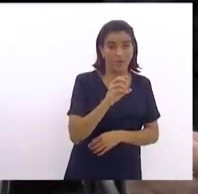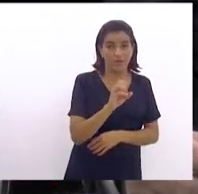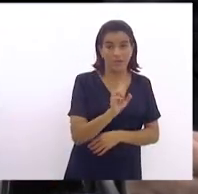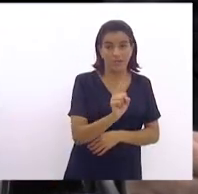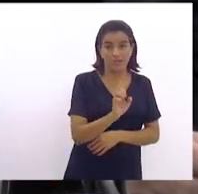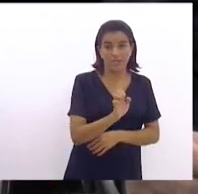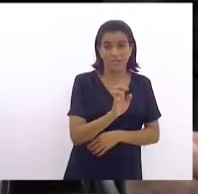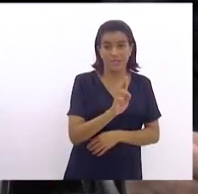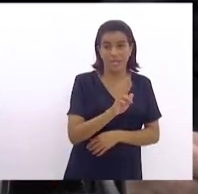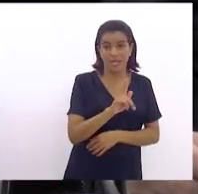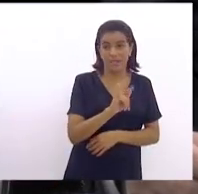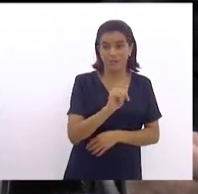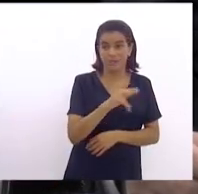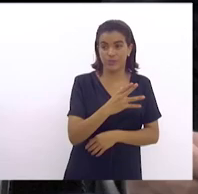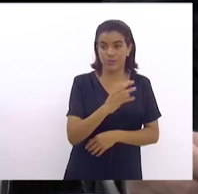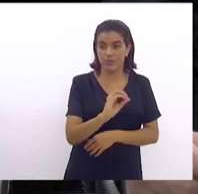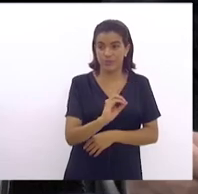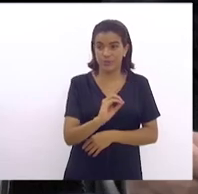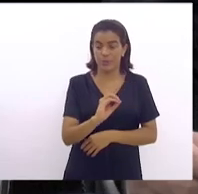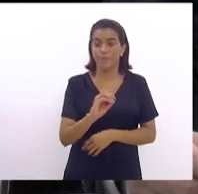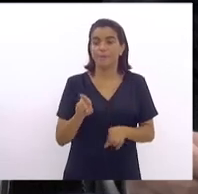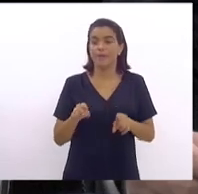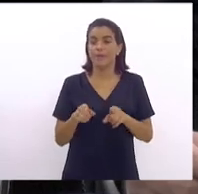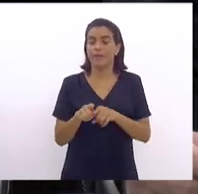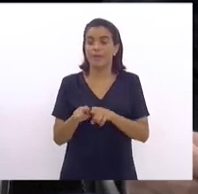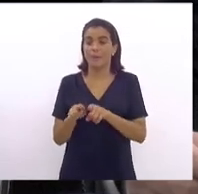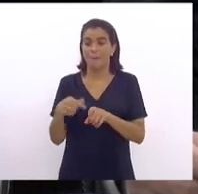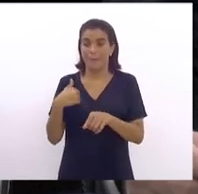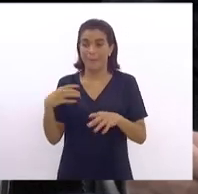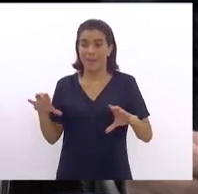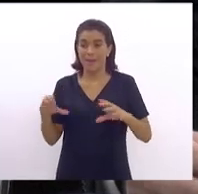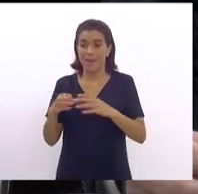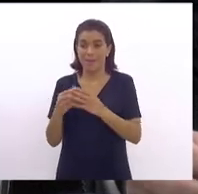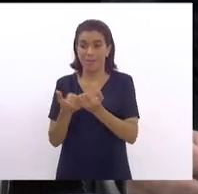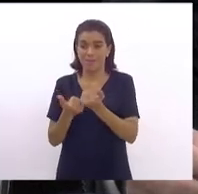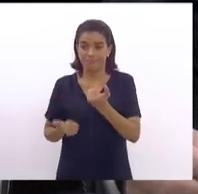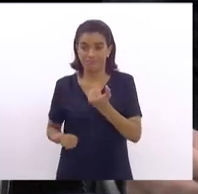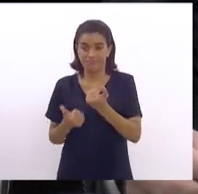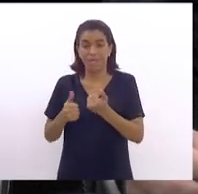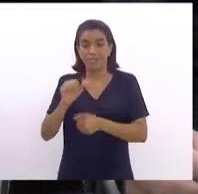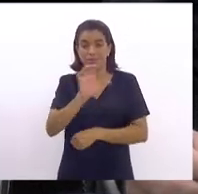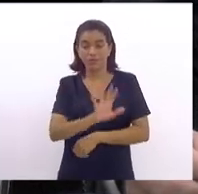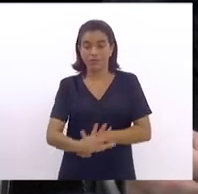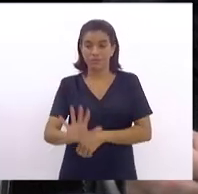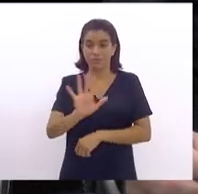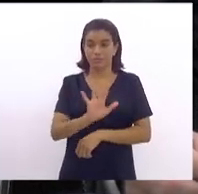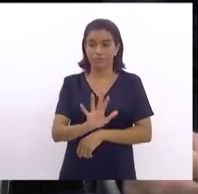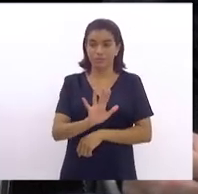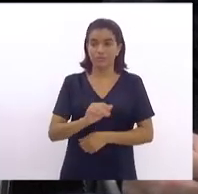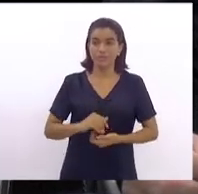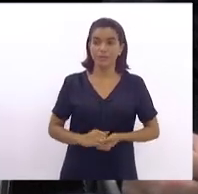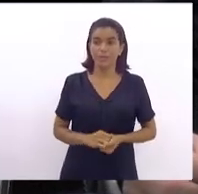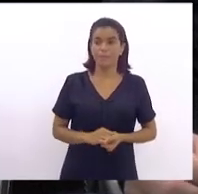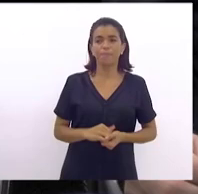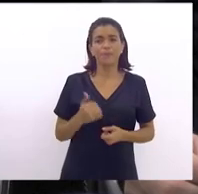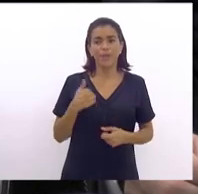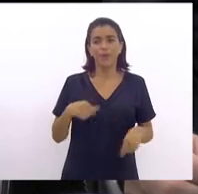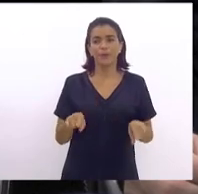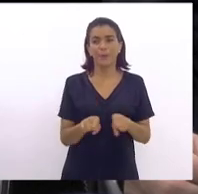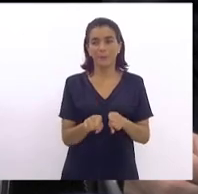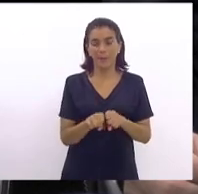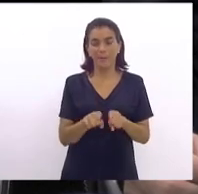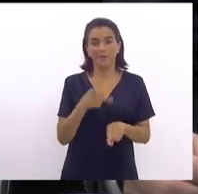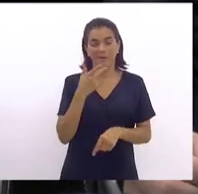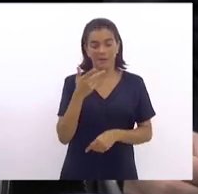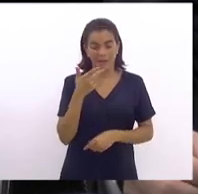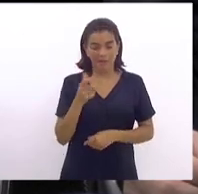autoria, e a minha equipe, foi justamente quanto à forma, não é? E eu até dizia ontem para o